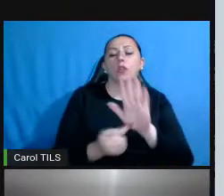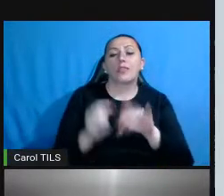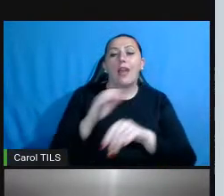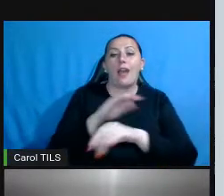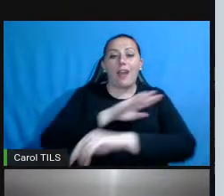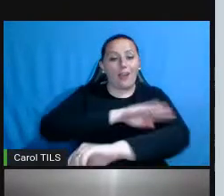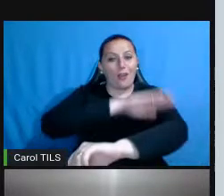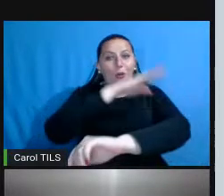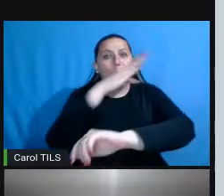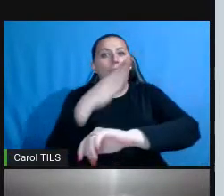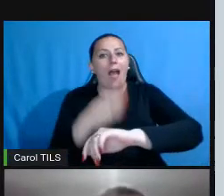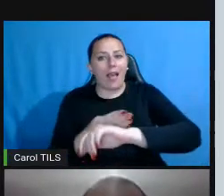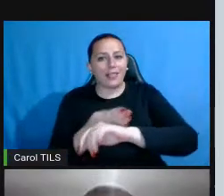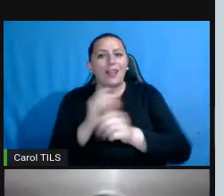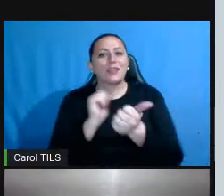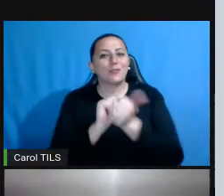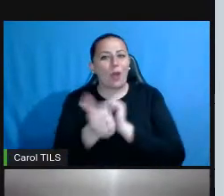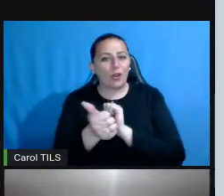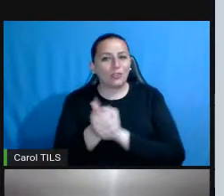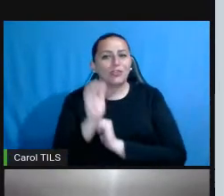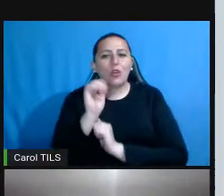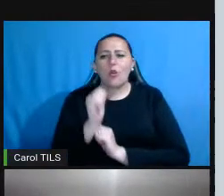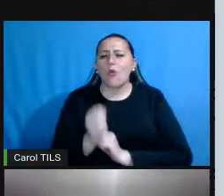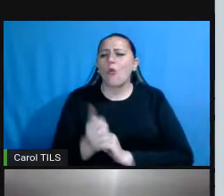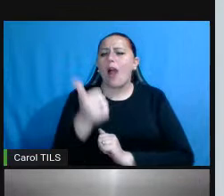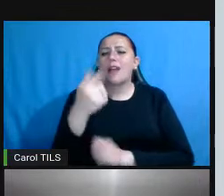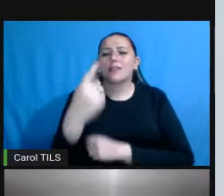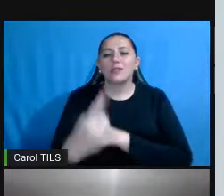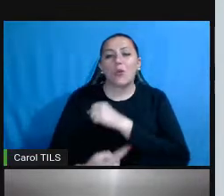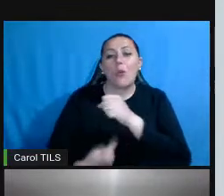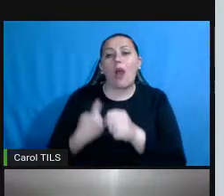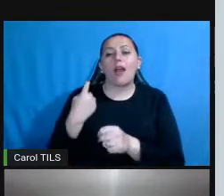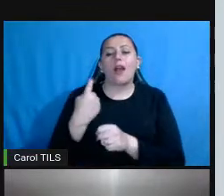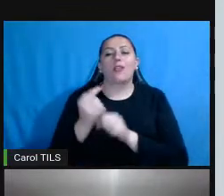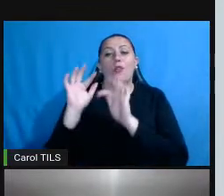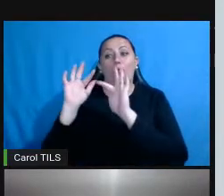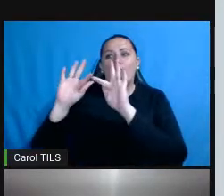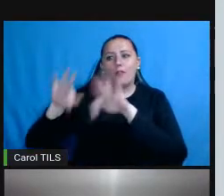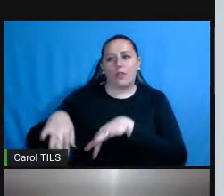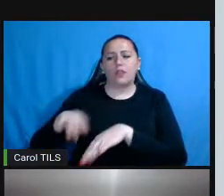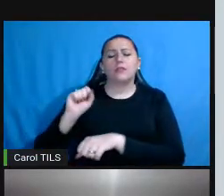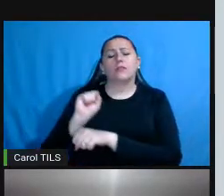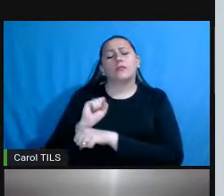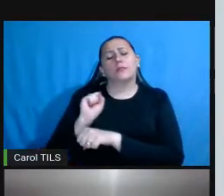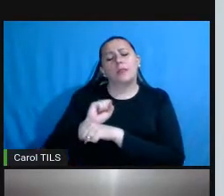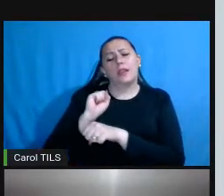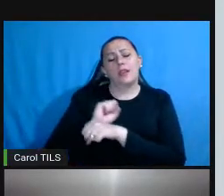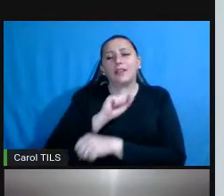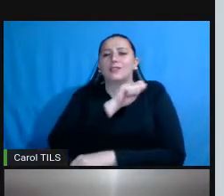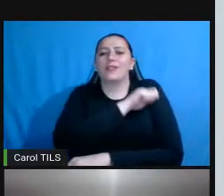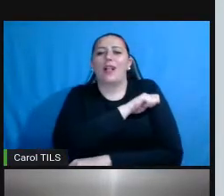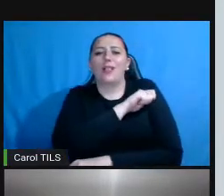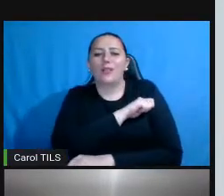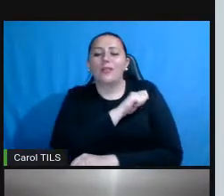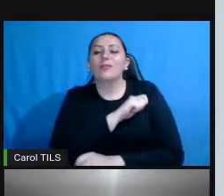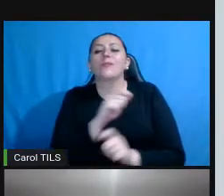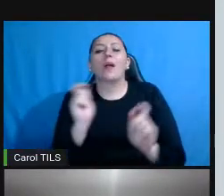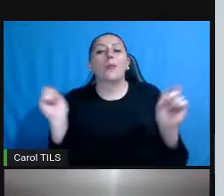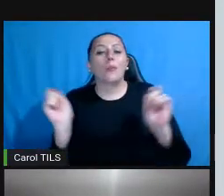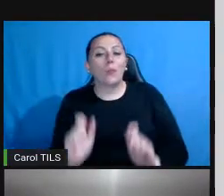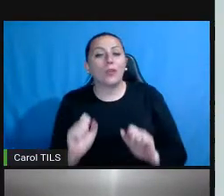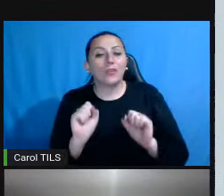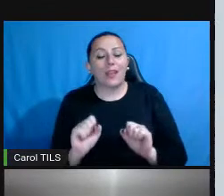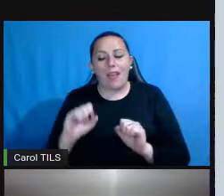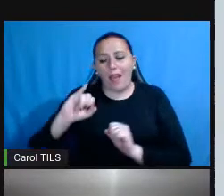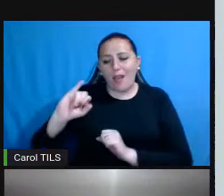quadra, já quase um ano finalizada, e esperando nossos estudantes, né, para poderem